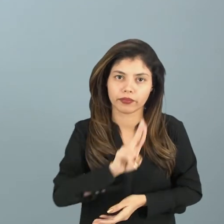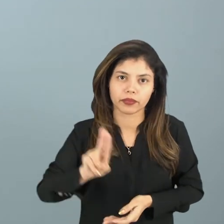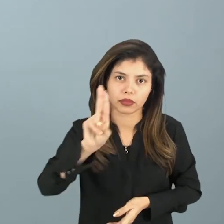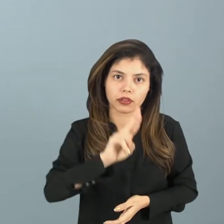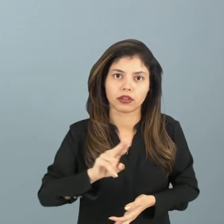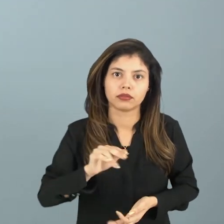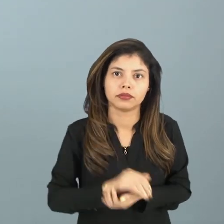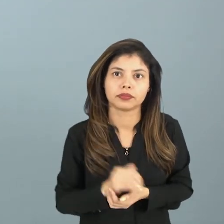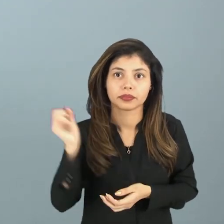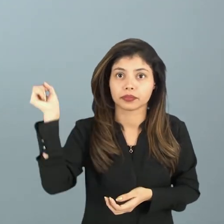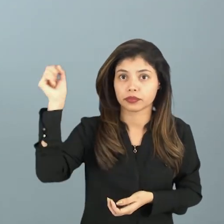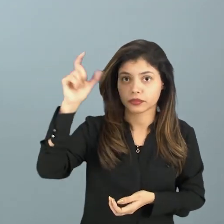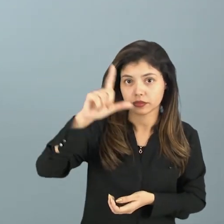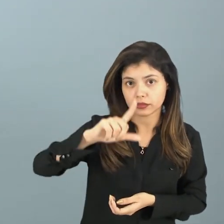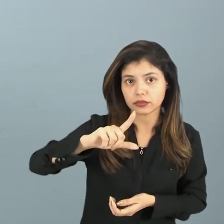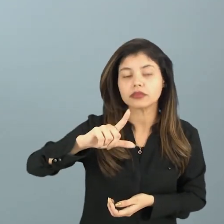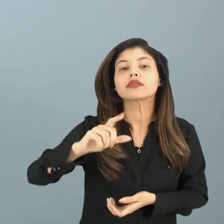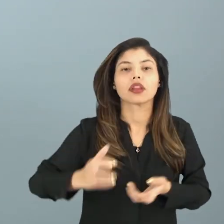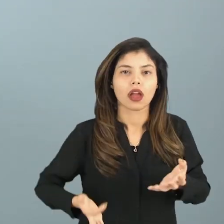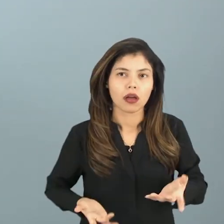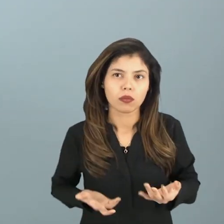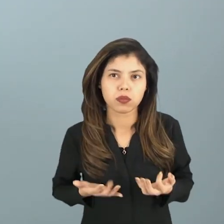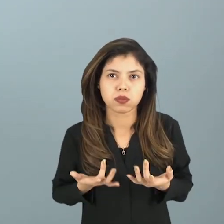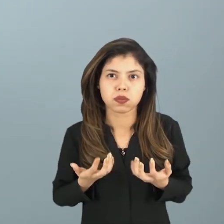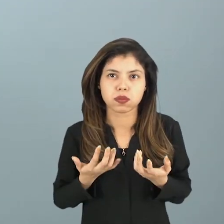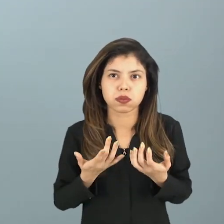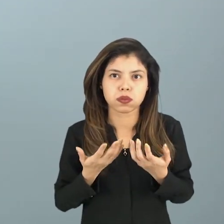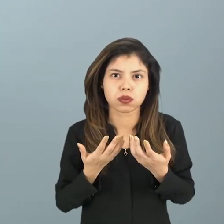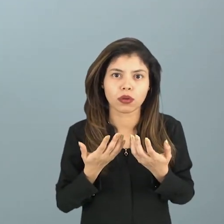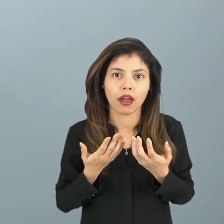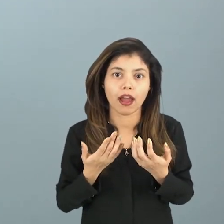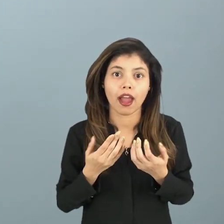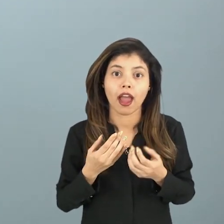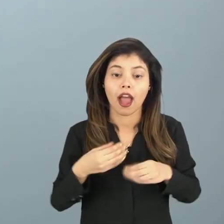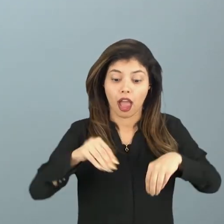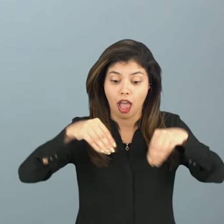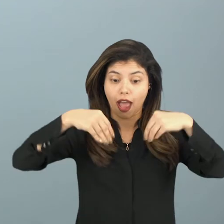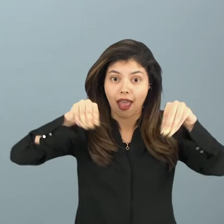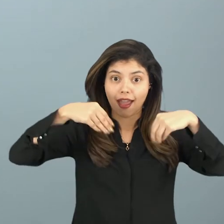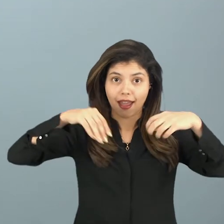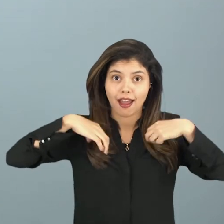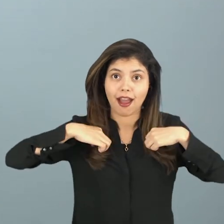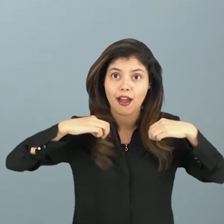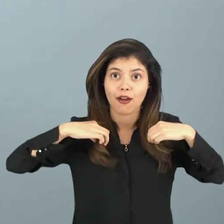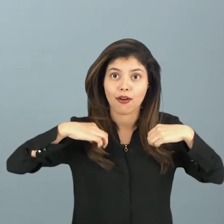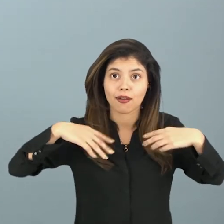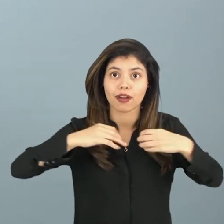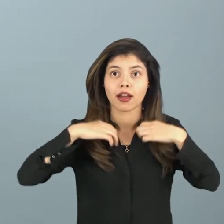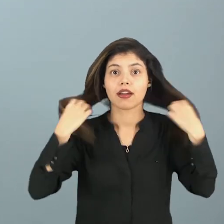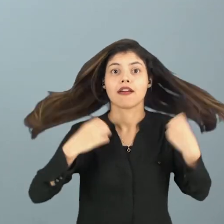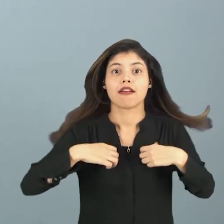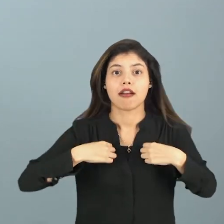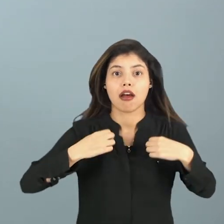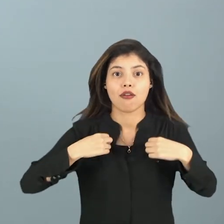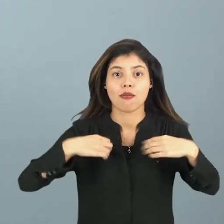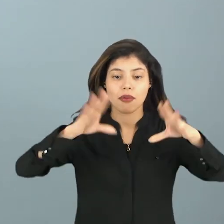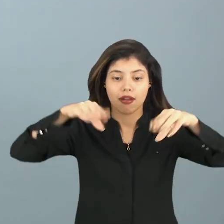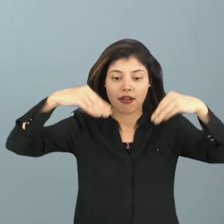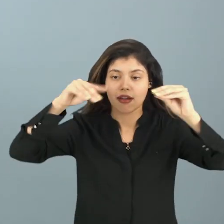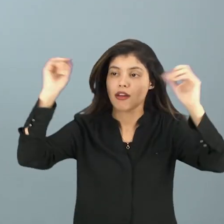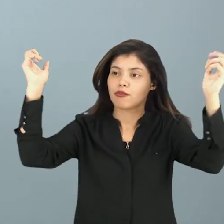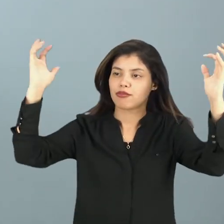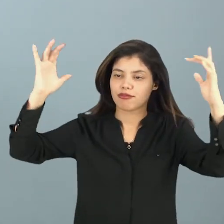usa a luz do sol e o calor para secar a nossa roupa, não é? Então, essa também é